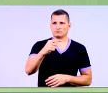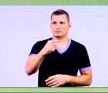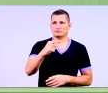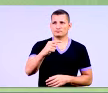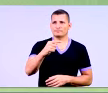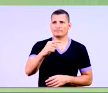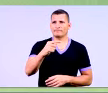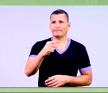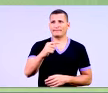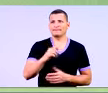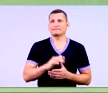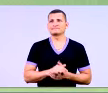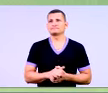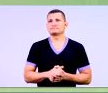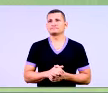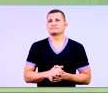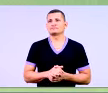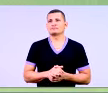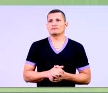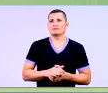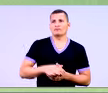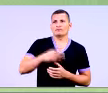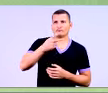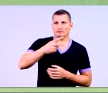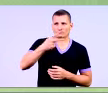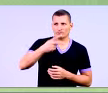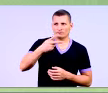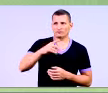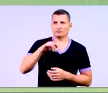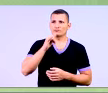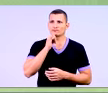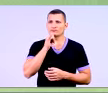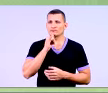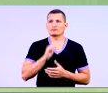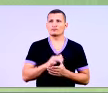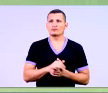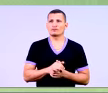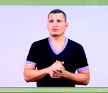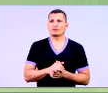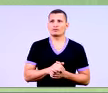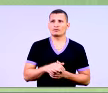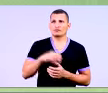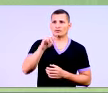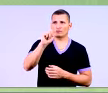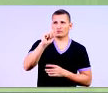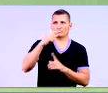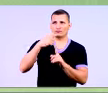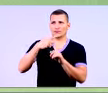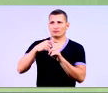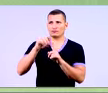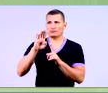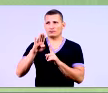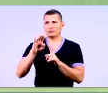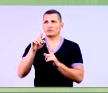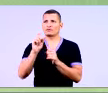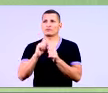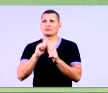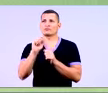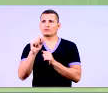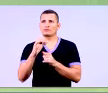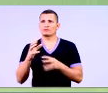vamos avaliar esses dois aqui o exemplo da expressão a mais b que ela faz